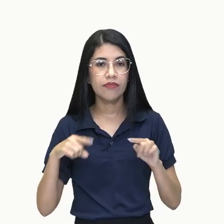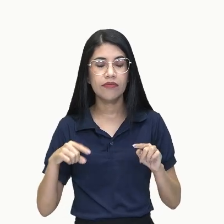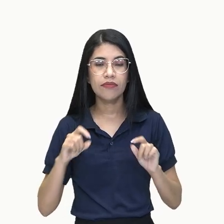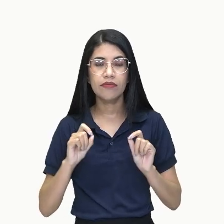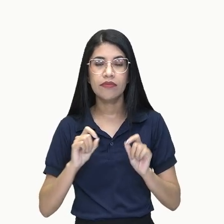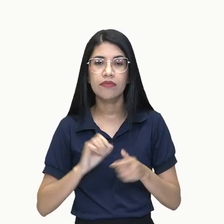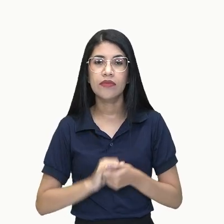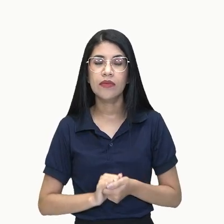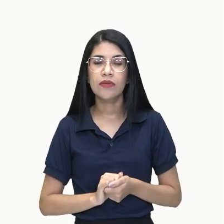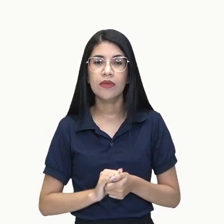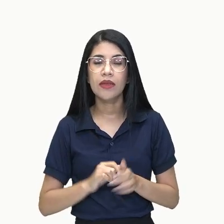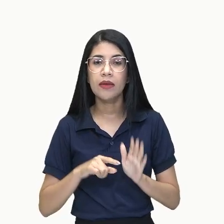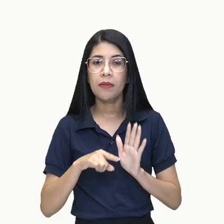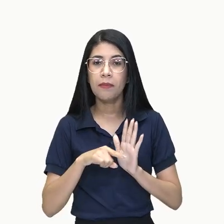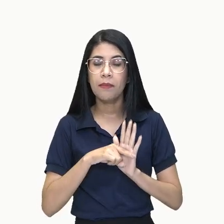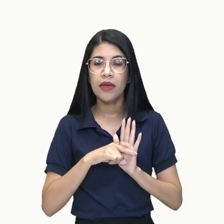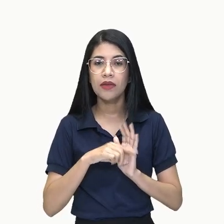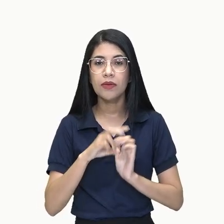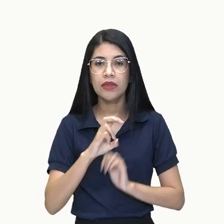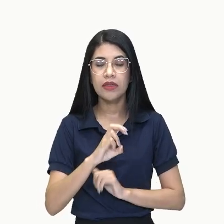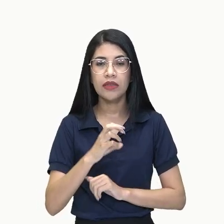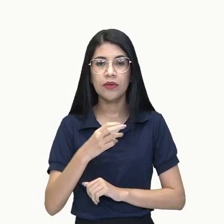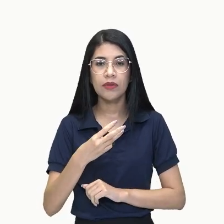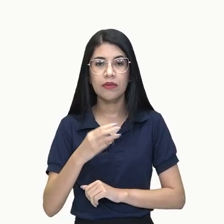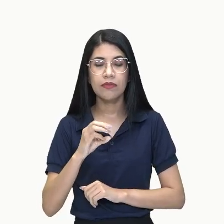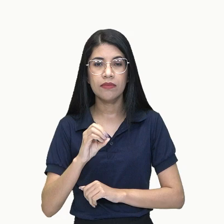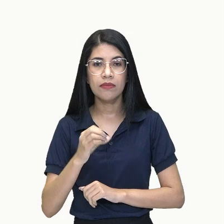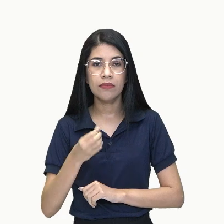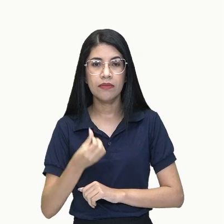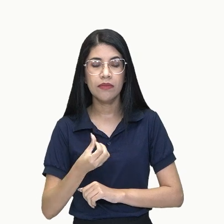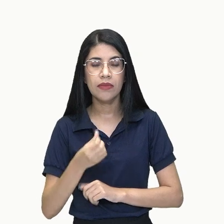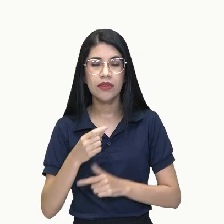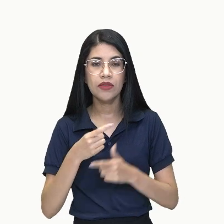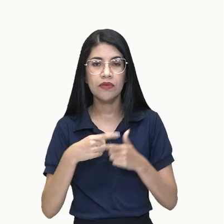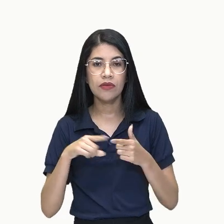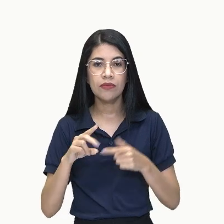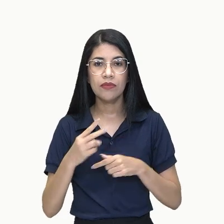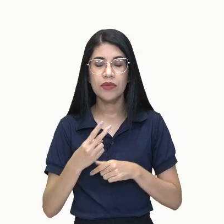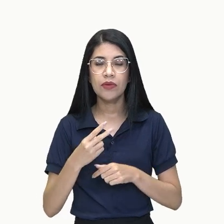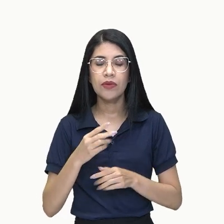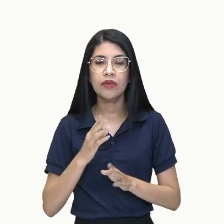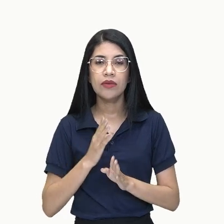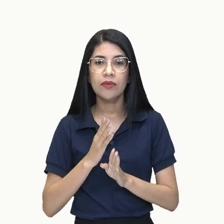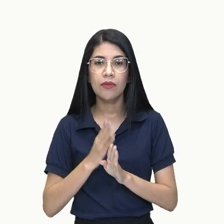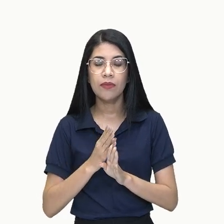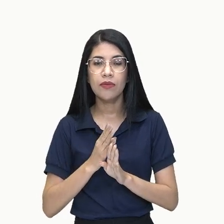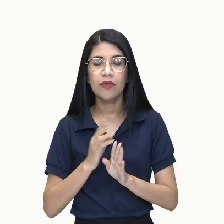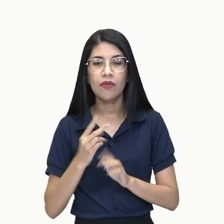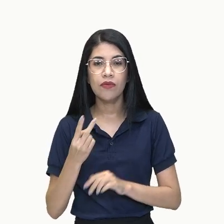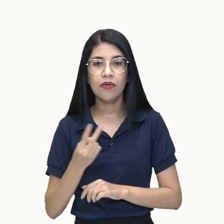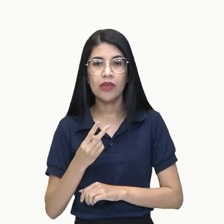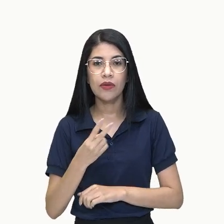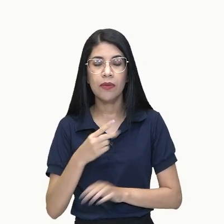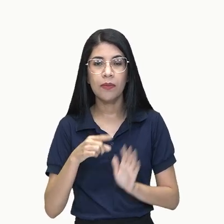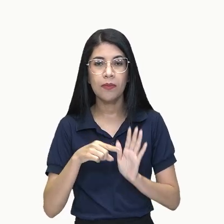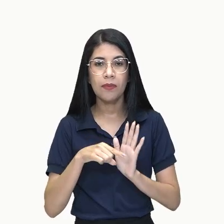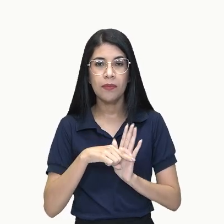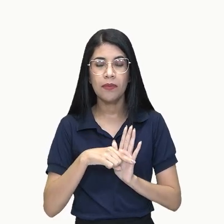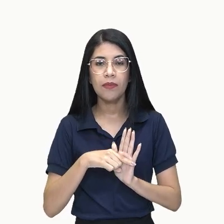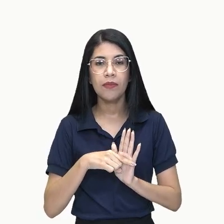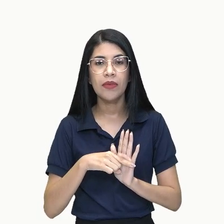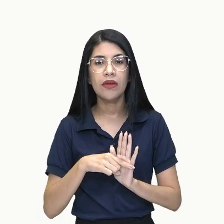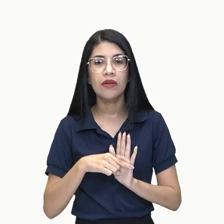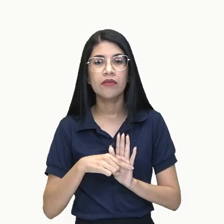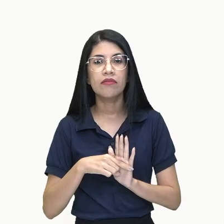variação menos 5.306 dividido por 2, obtemos como resposta menos, deixa eu